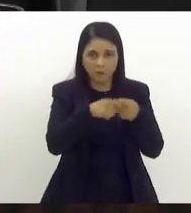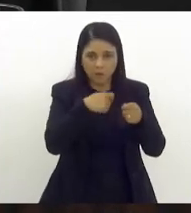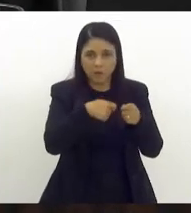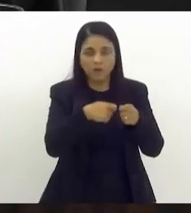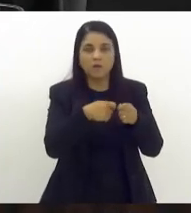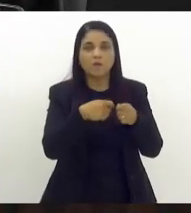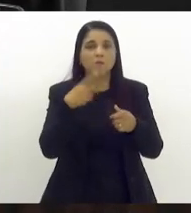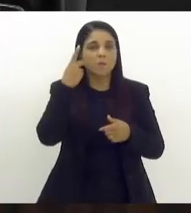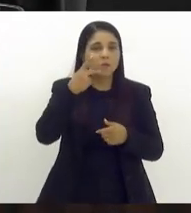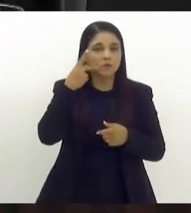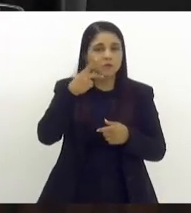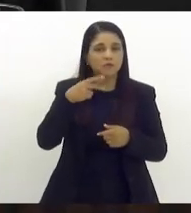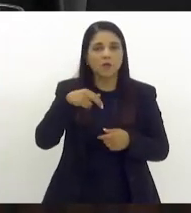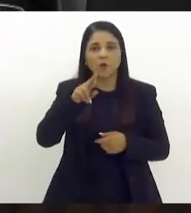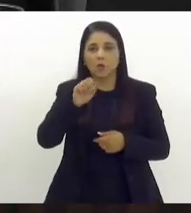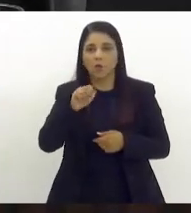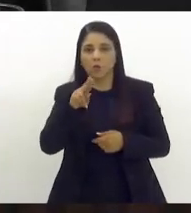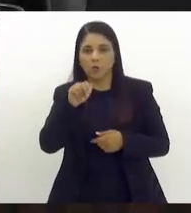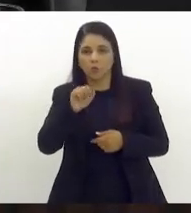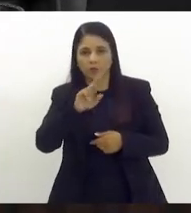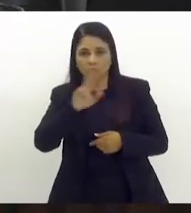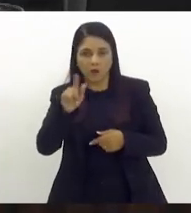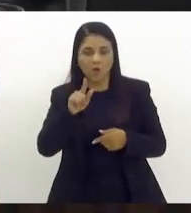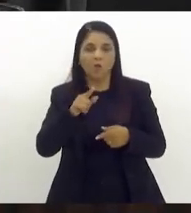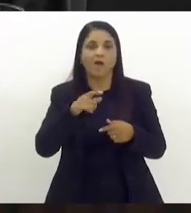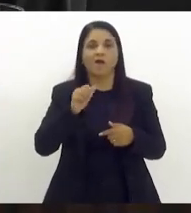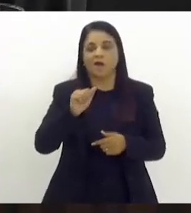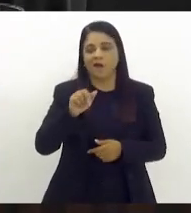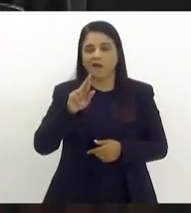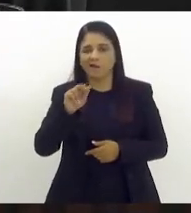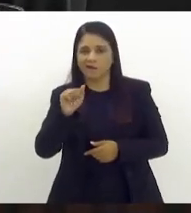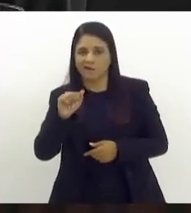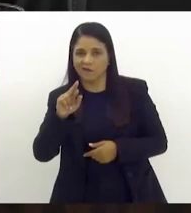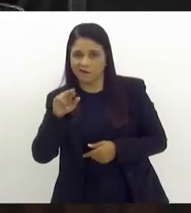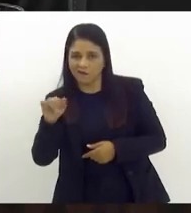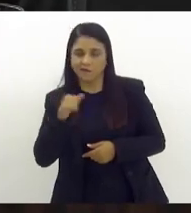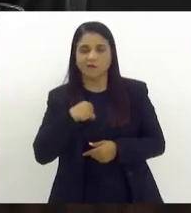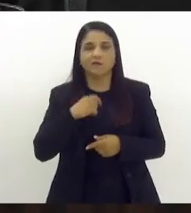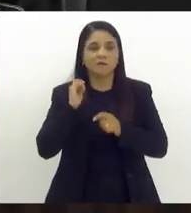Rural, Agrária e Pesqueira, deputado Val Ceasa.